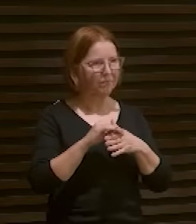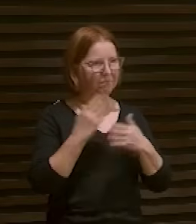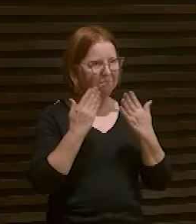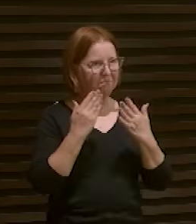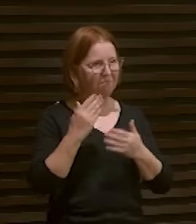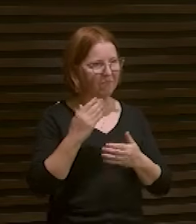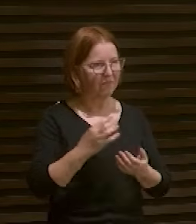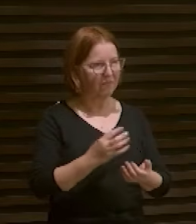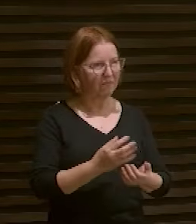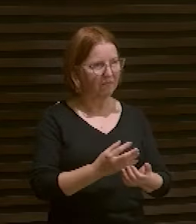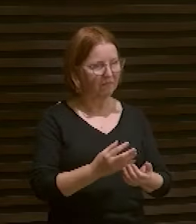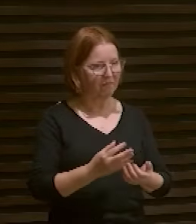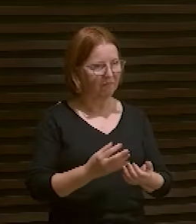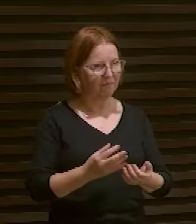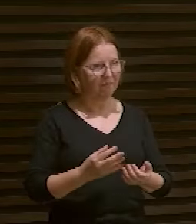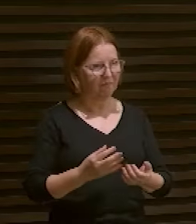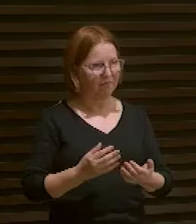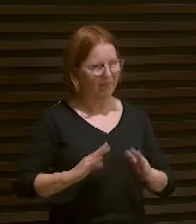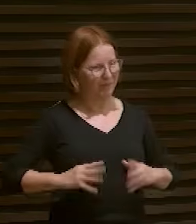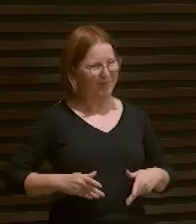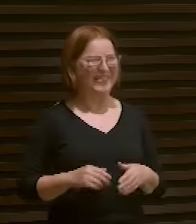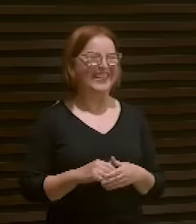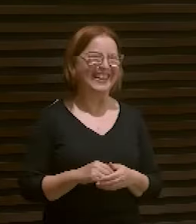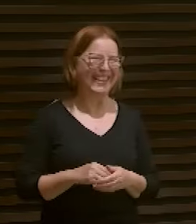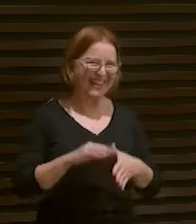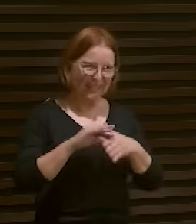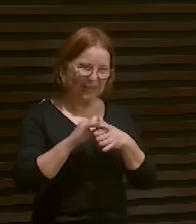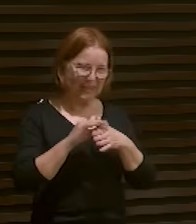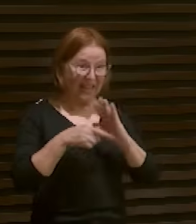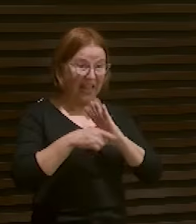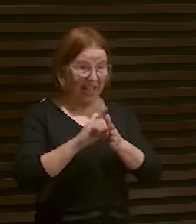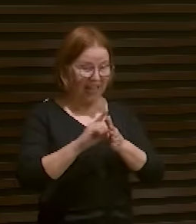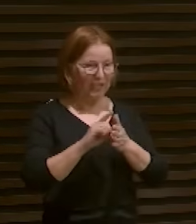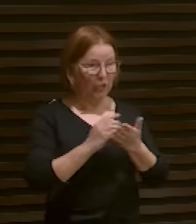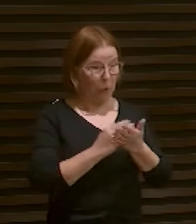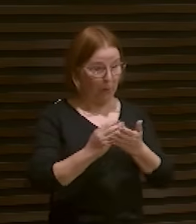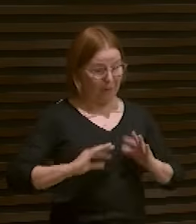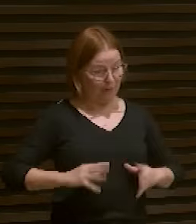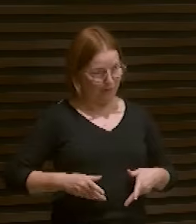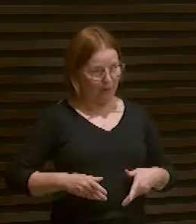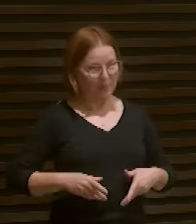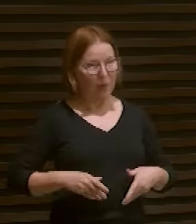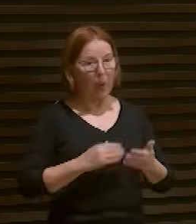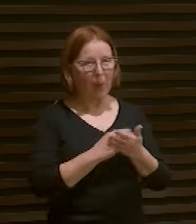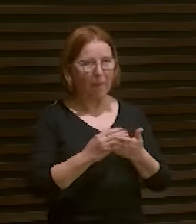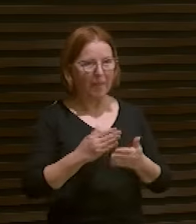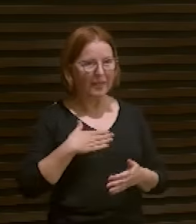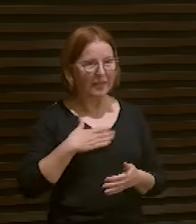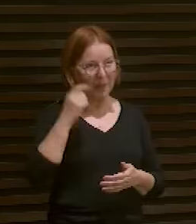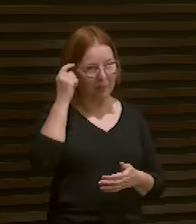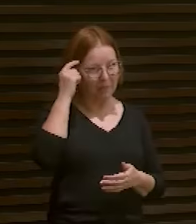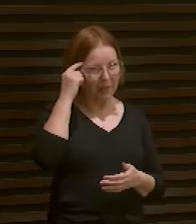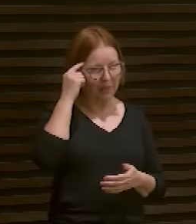psicossomáticas. O que é uma doença psicossomática? É uma doença que, antes dela se instalar no meu corpo, ela começa na minha mente, com